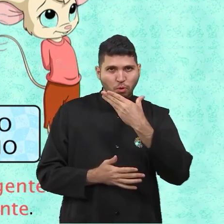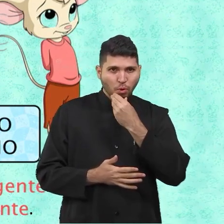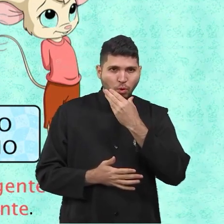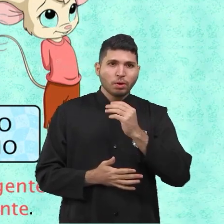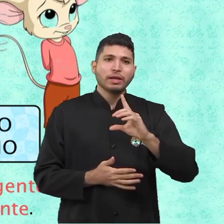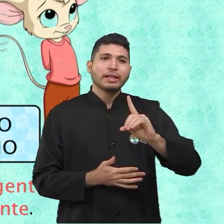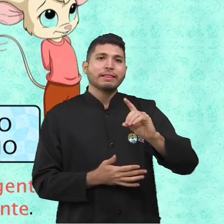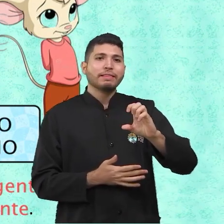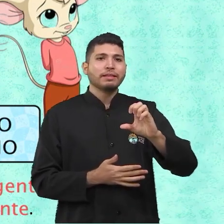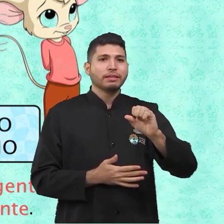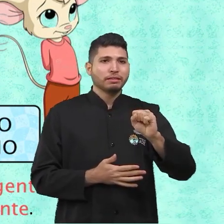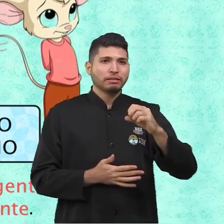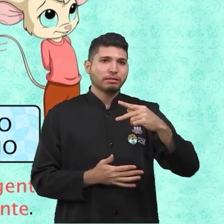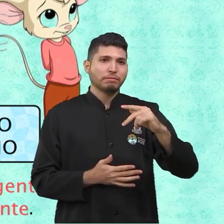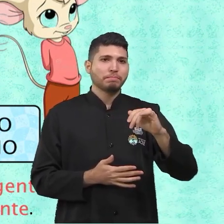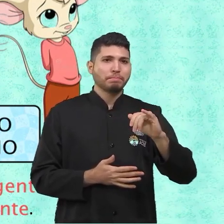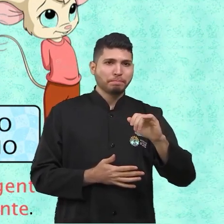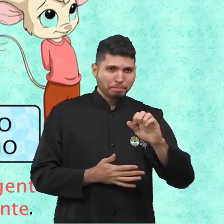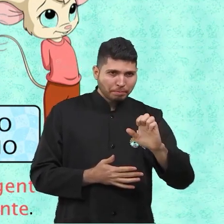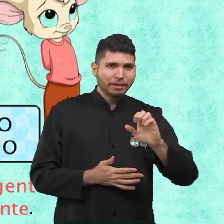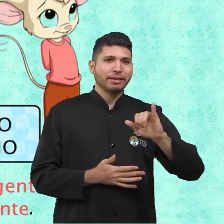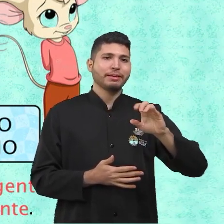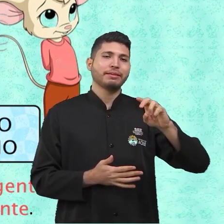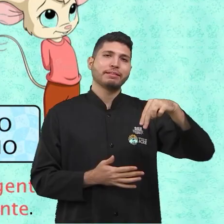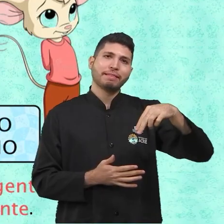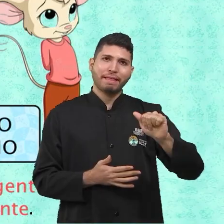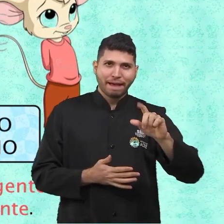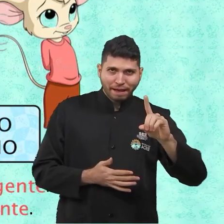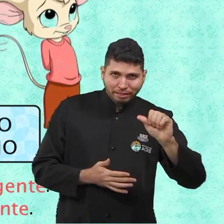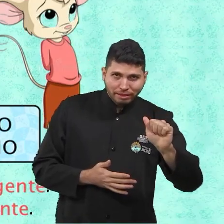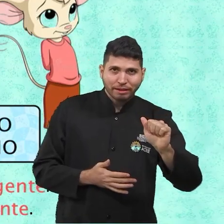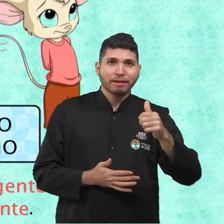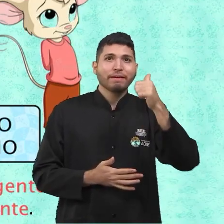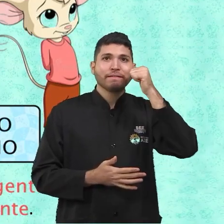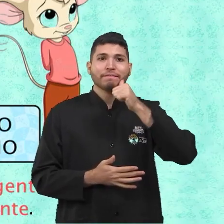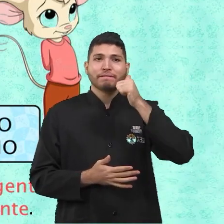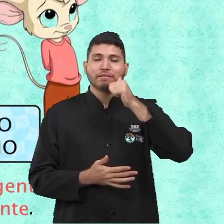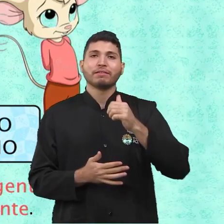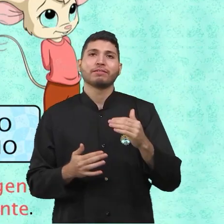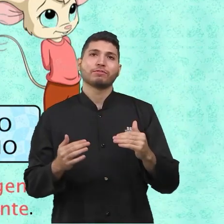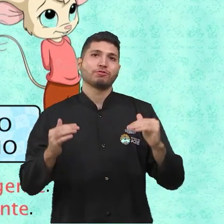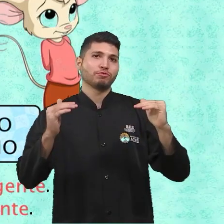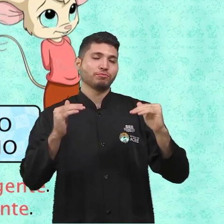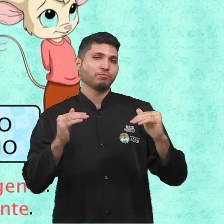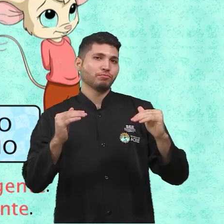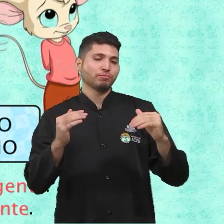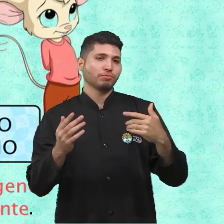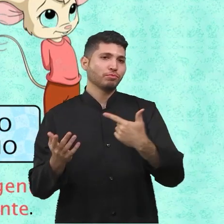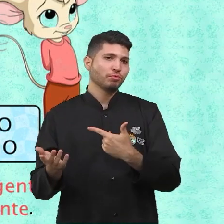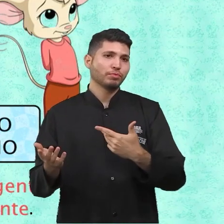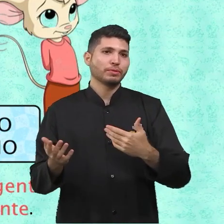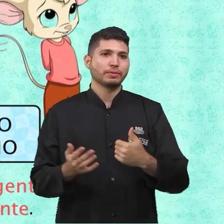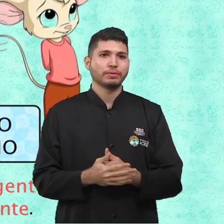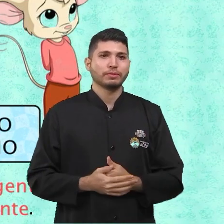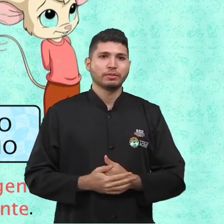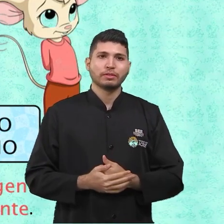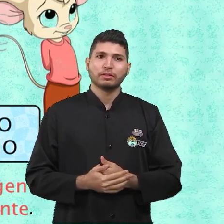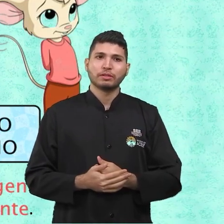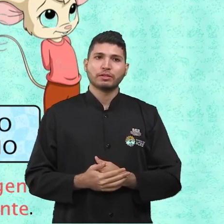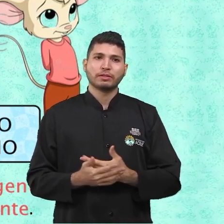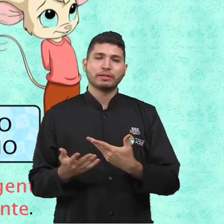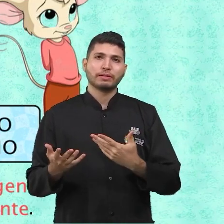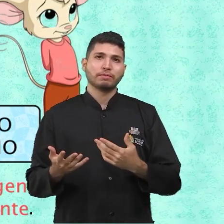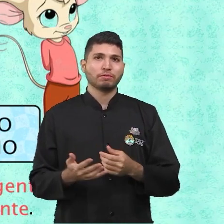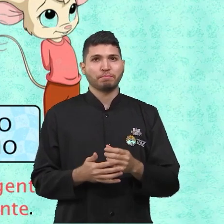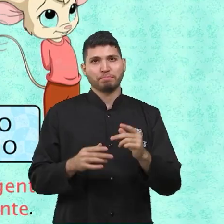bom? E assim como também ele concorda em gênero, ele também concorda em número. Por exemplo aqui, ó, los pantalones, são